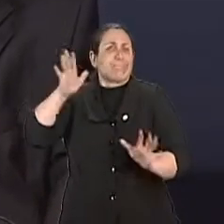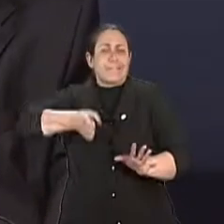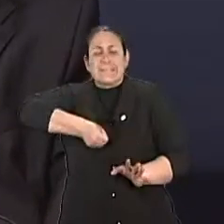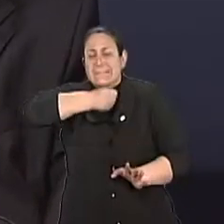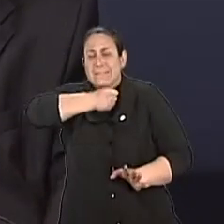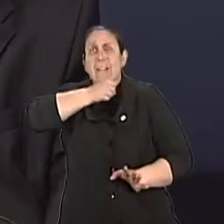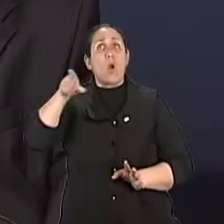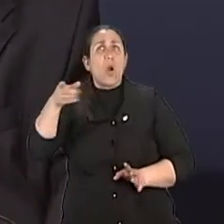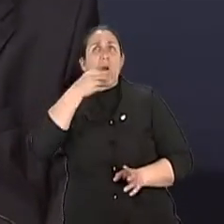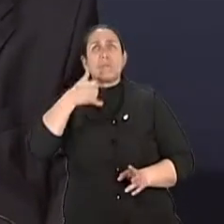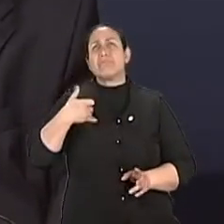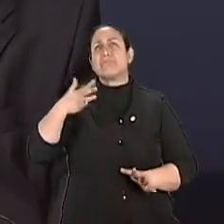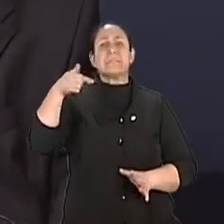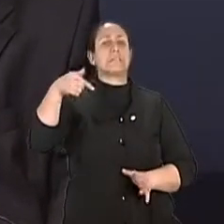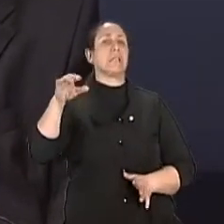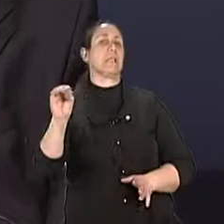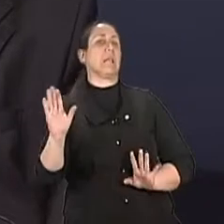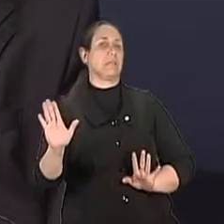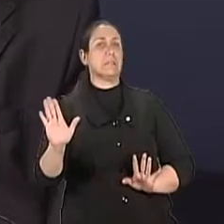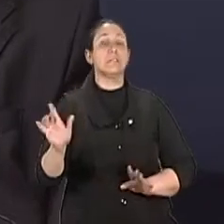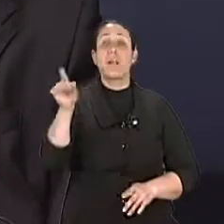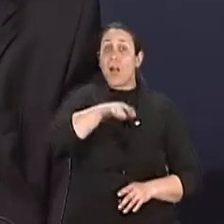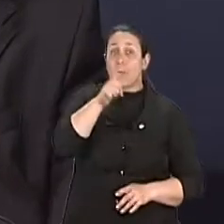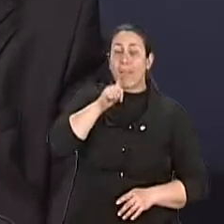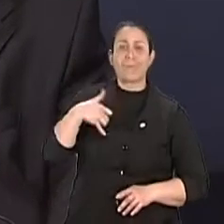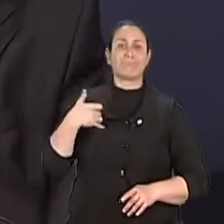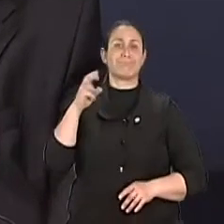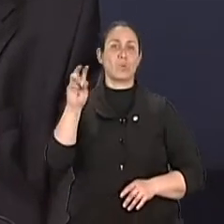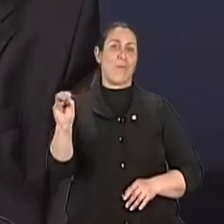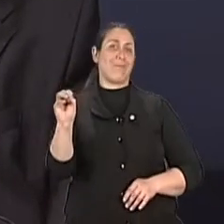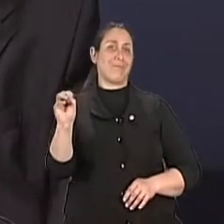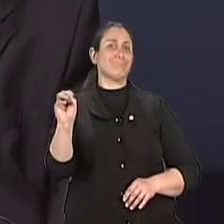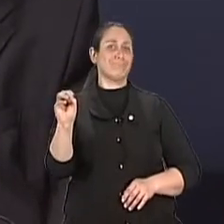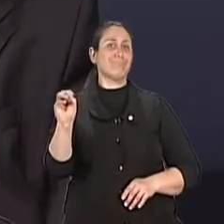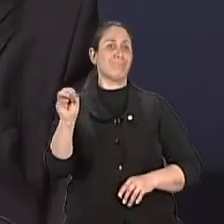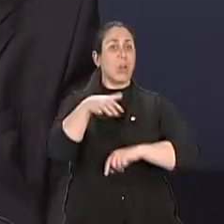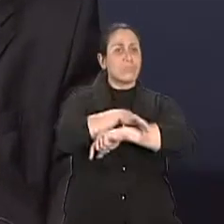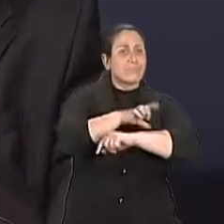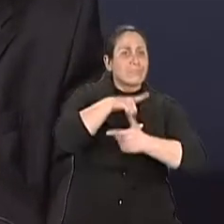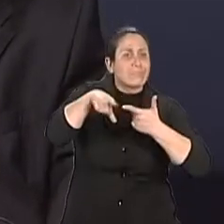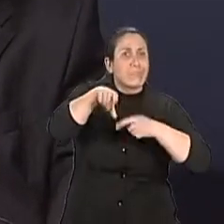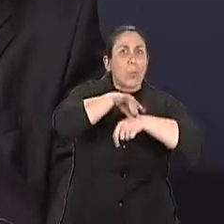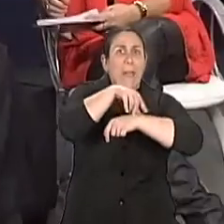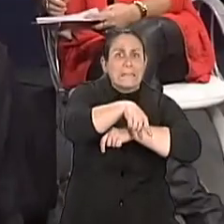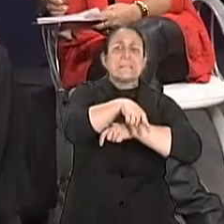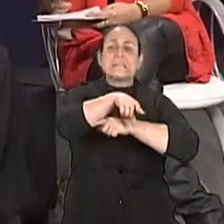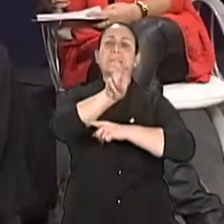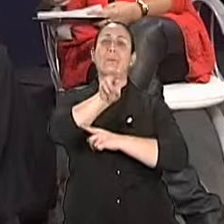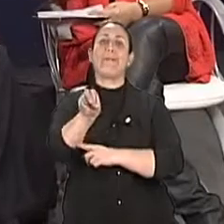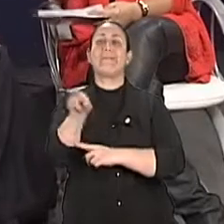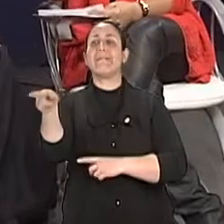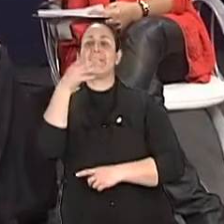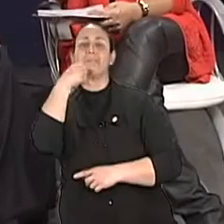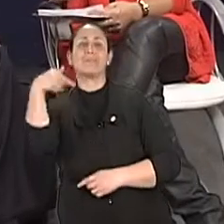dos 70 anos, enquanto que com as mulheres a partir dos 50 anos já se tem essa preocupação com a osteoporose. Porque